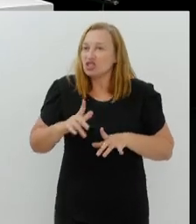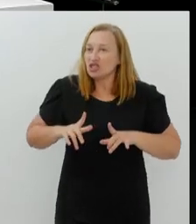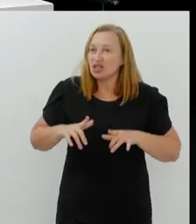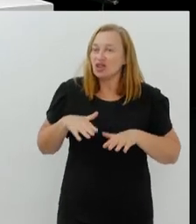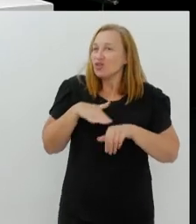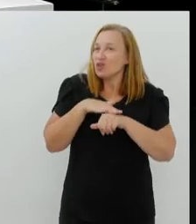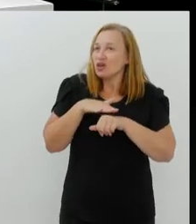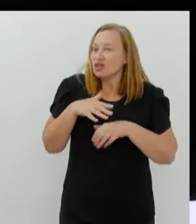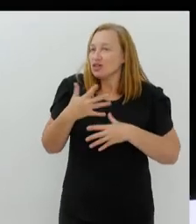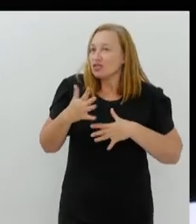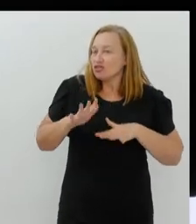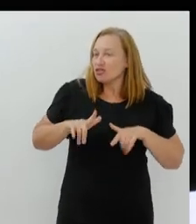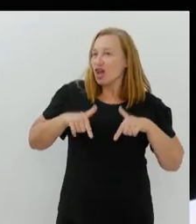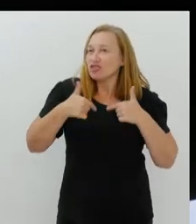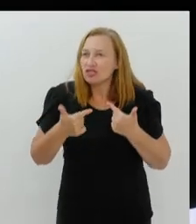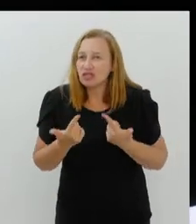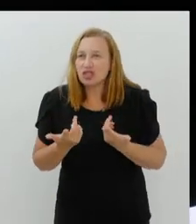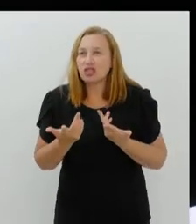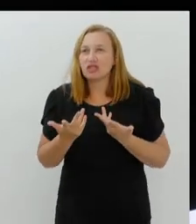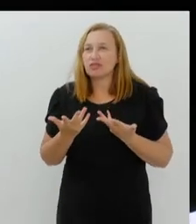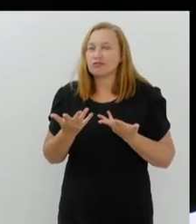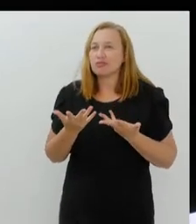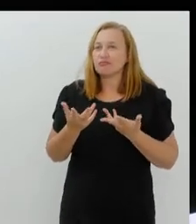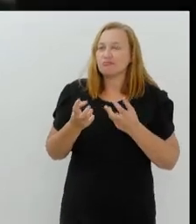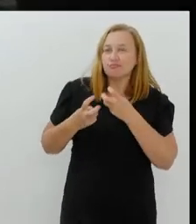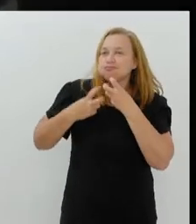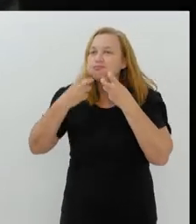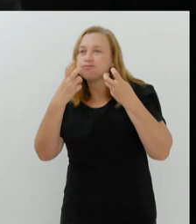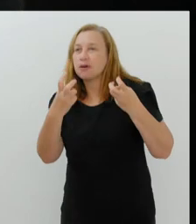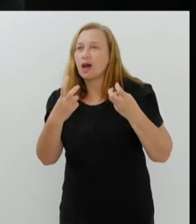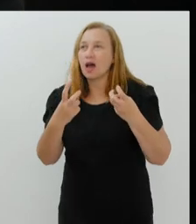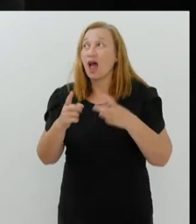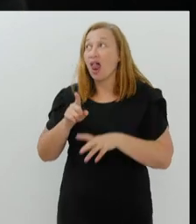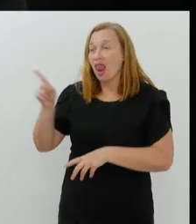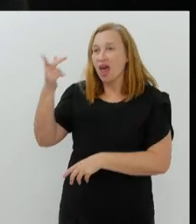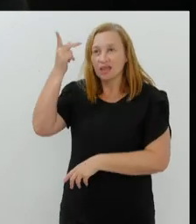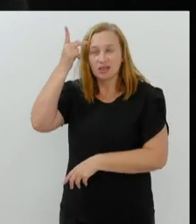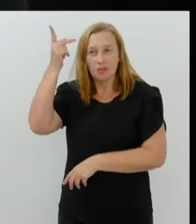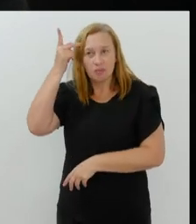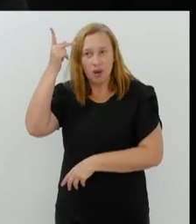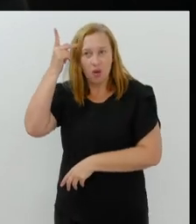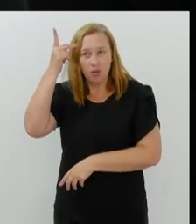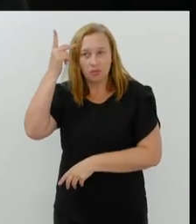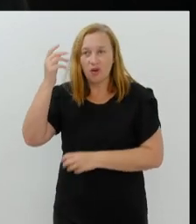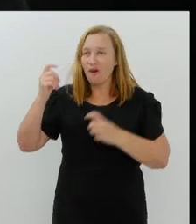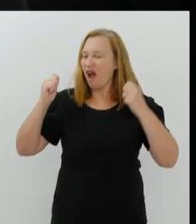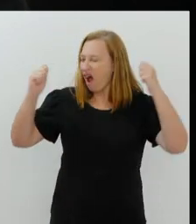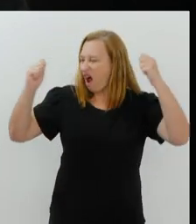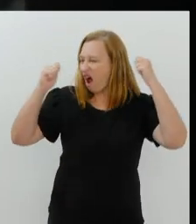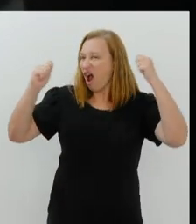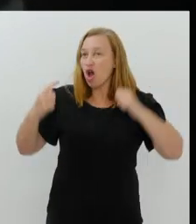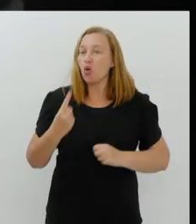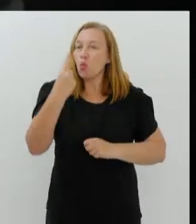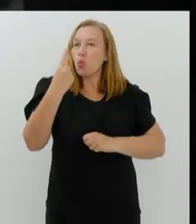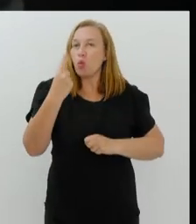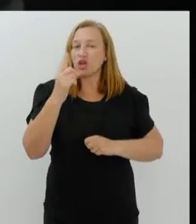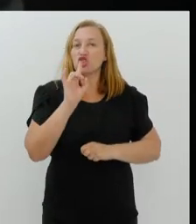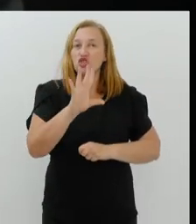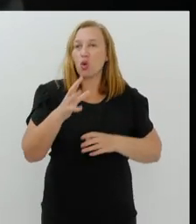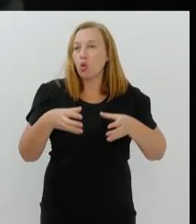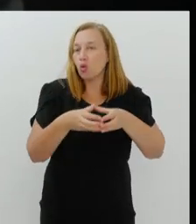povo grita, o povo... Eu costumo citar também, lá em São Paulo, as pessoas vão para torcer para uma